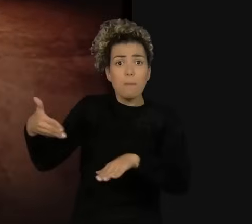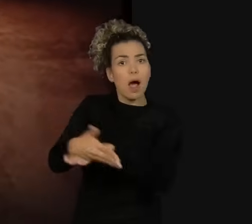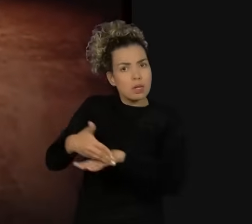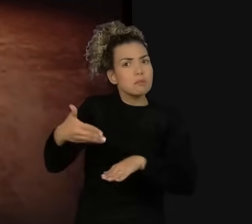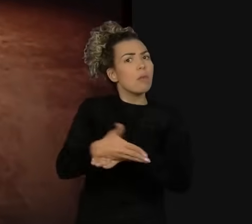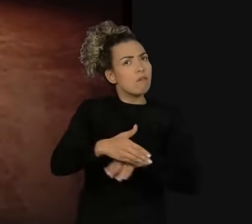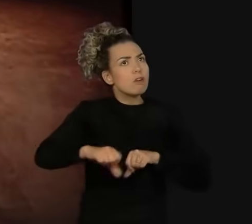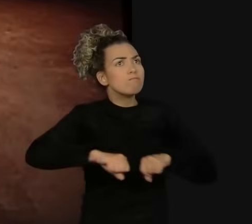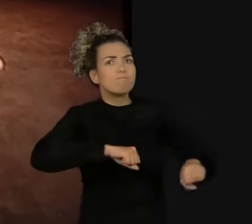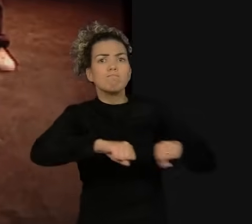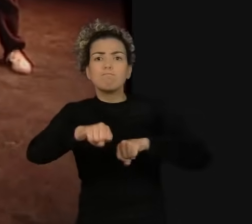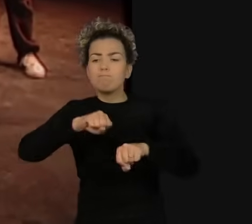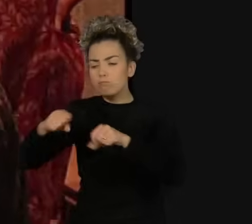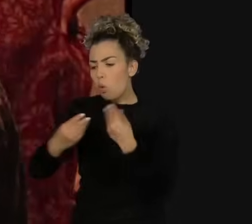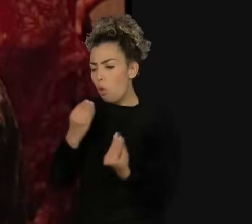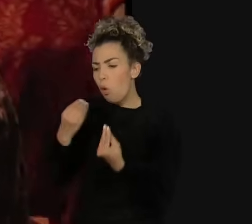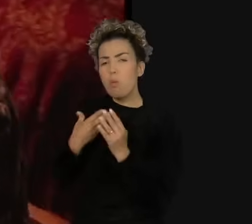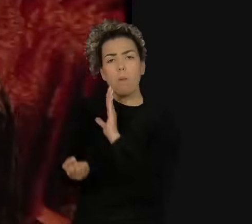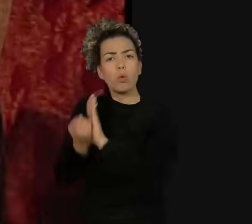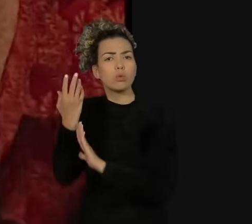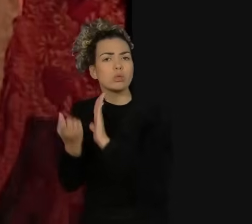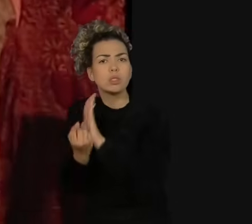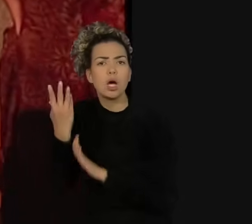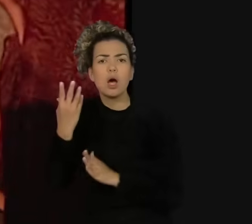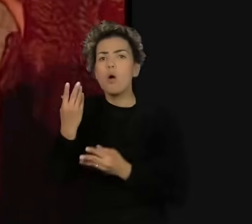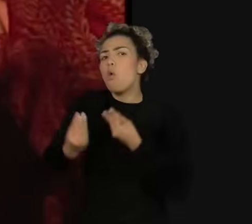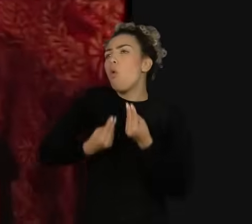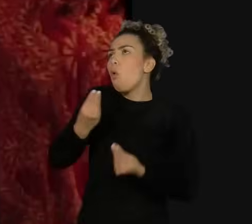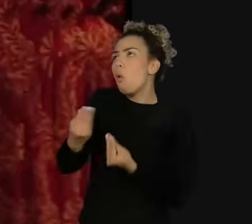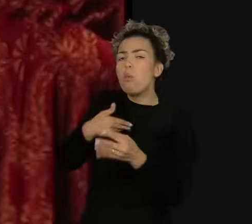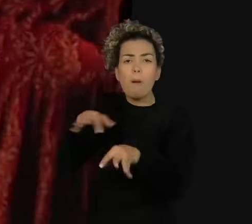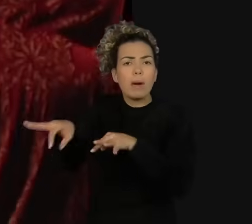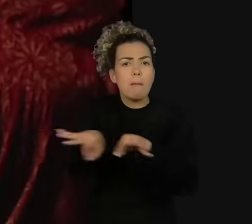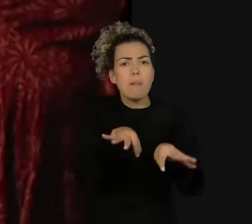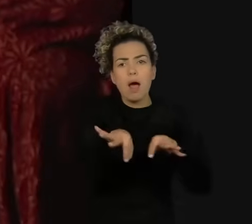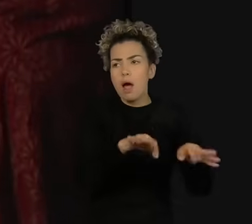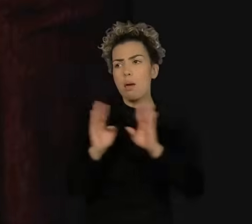ativa no processo de produção e composição dos espetáculos.